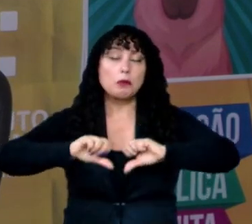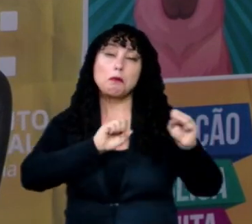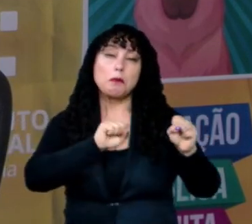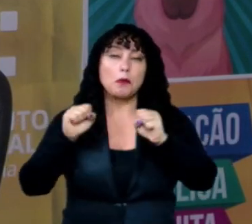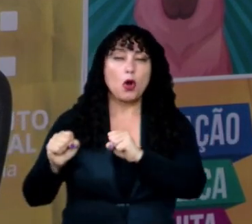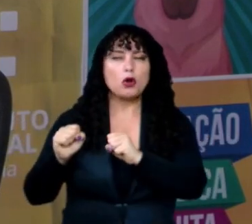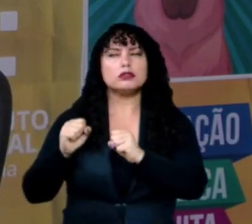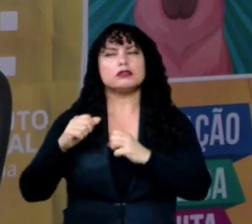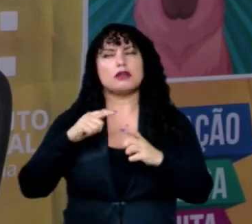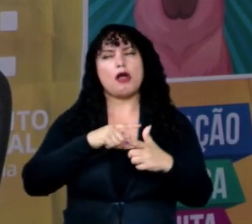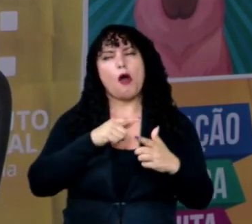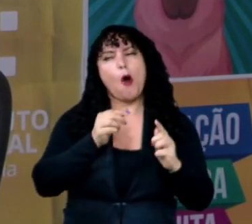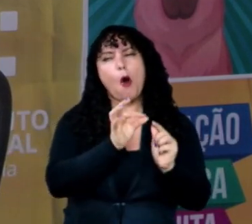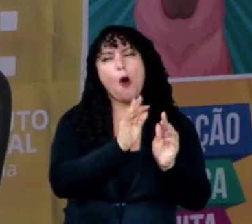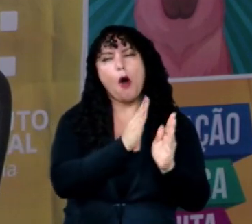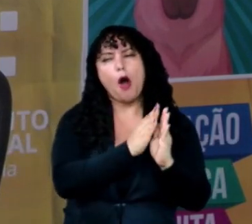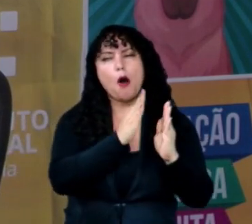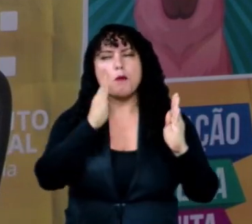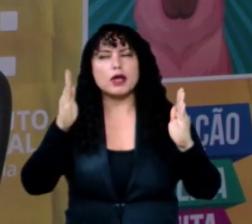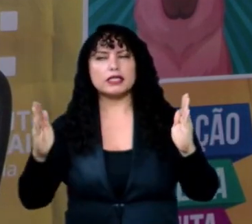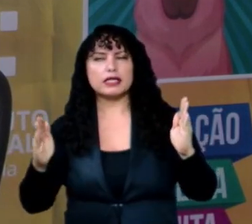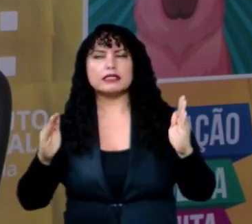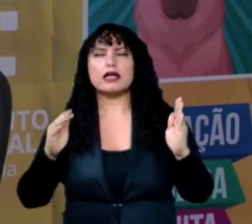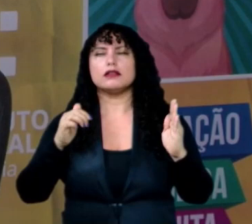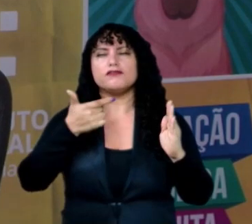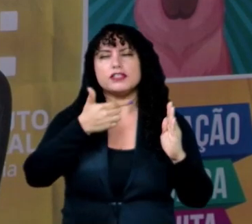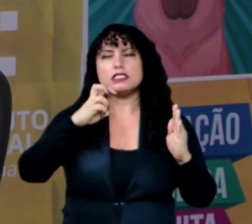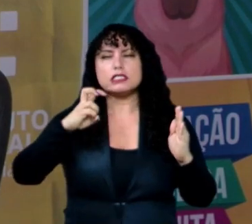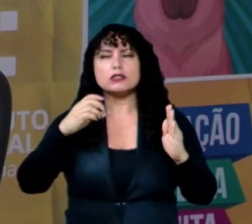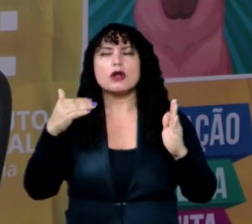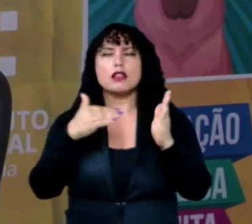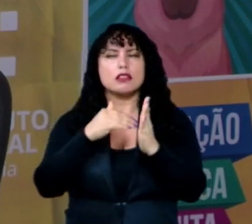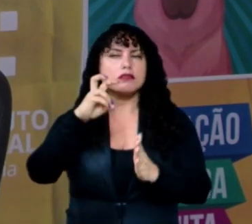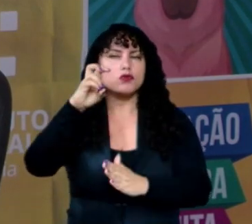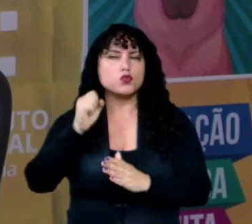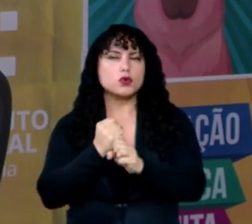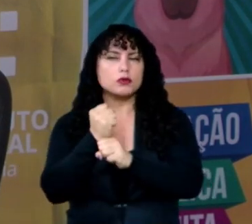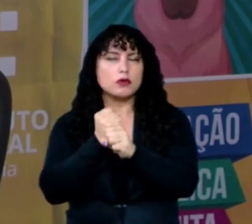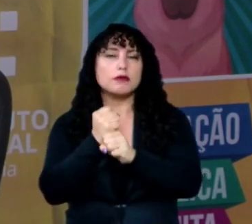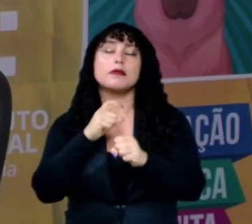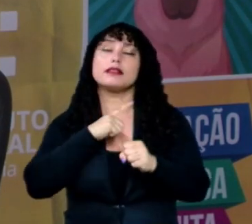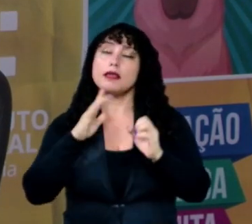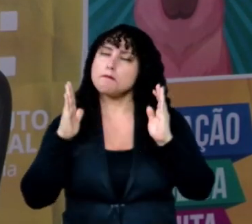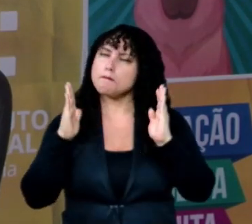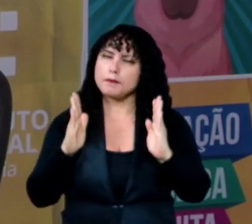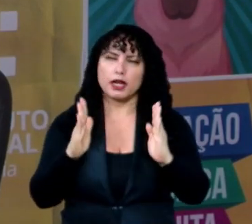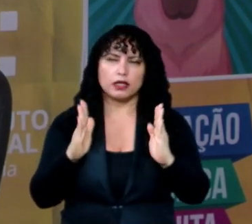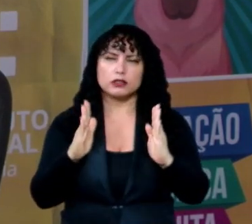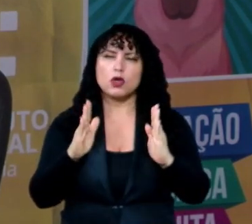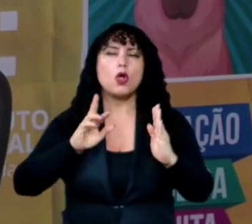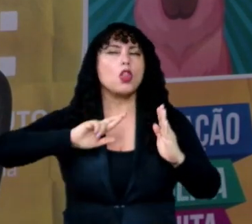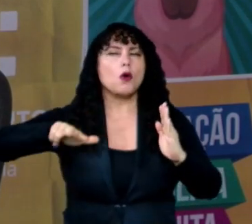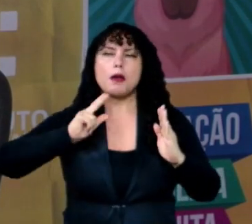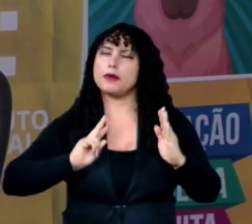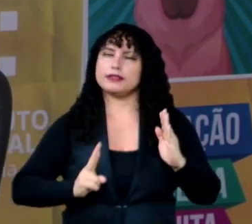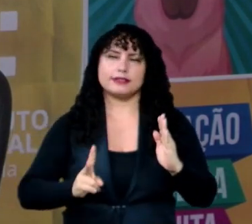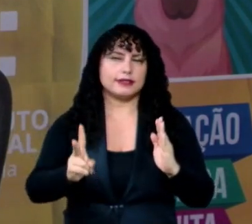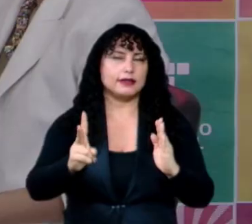ser prorrogado esses 25 anos, se transformar em 50. Mas o importante dizer é que tem prazo, não pode ser para sempre,